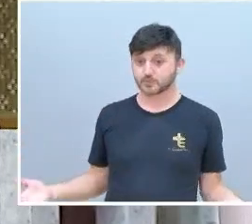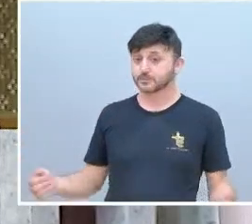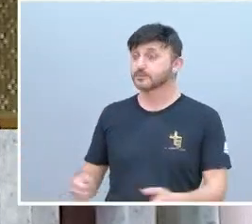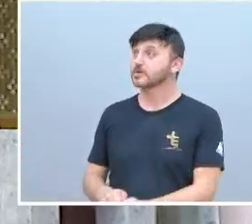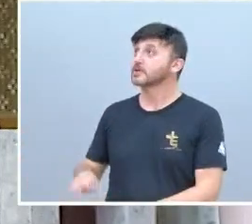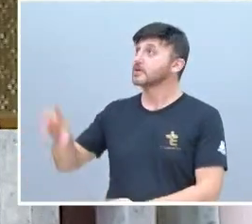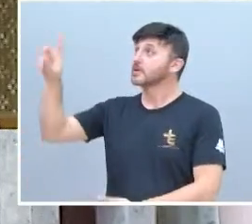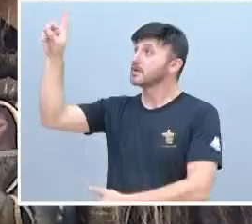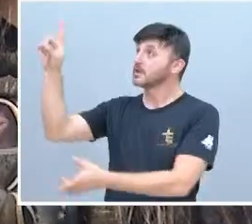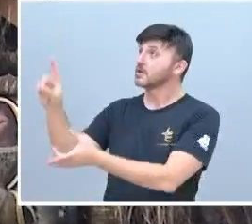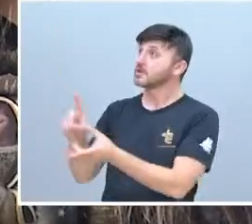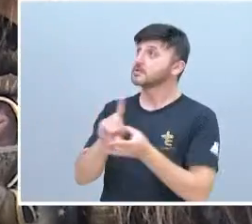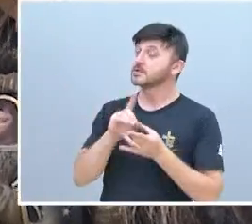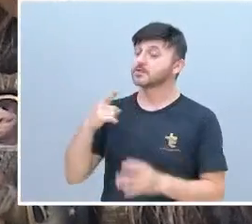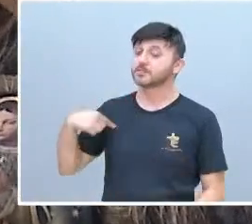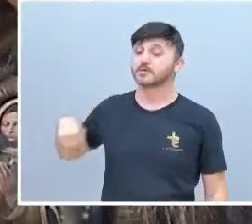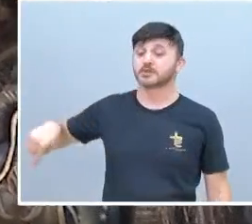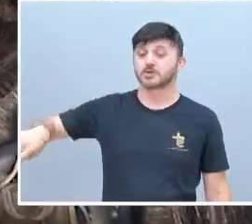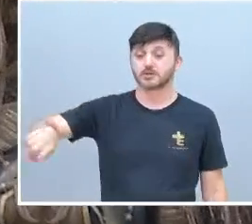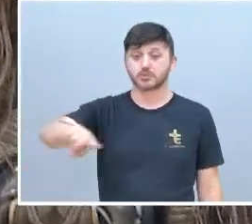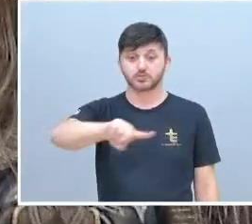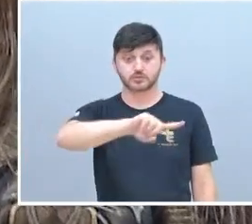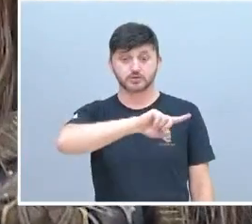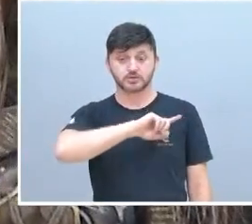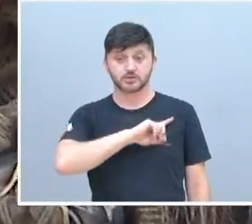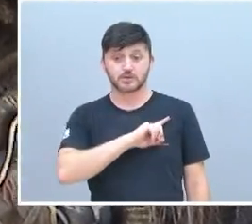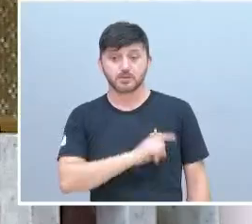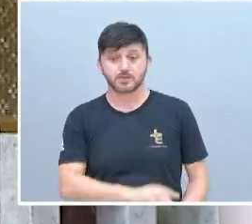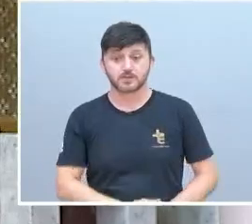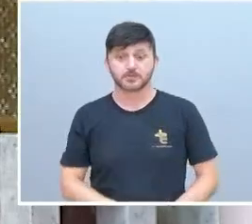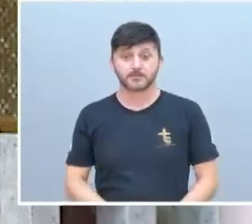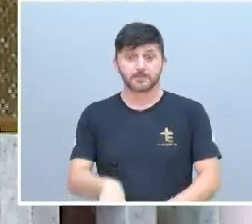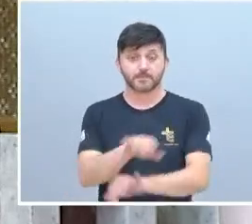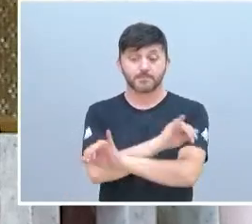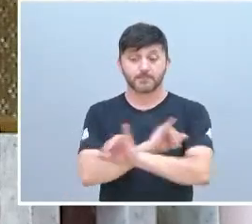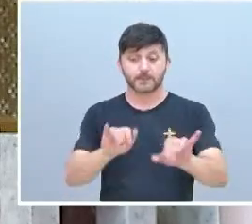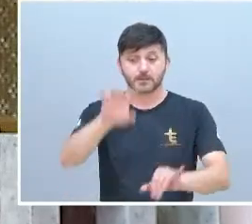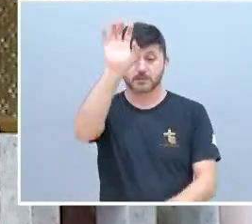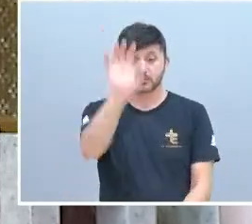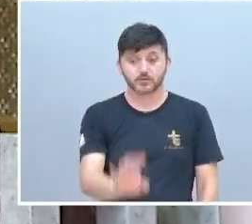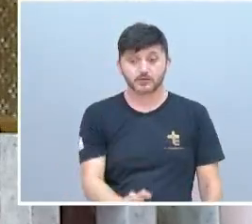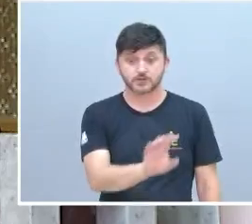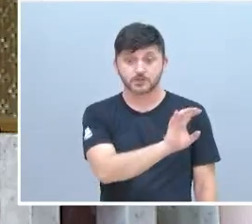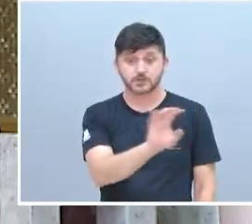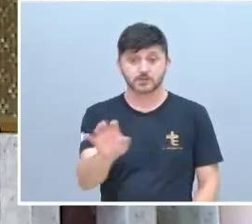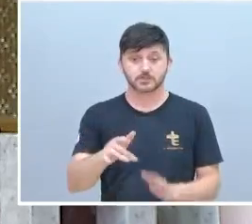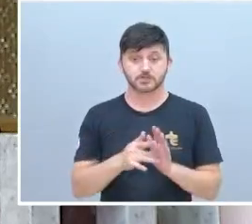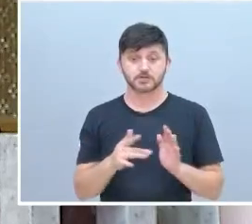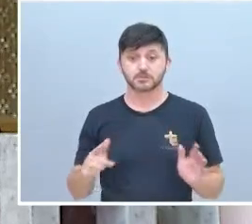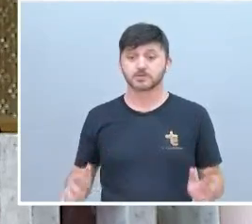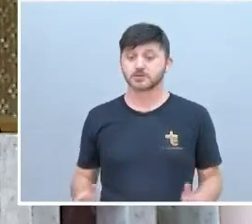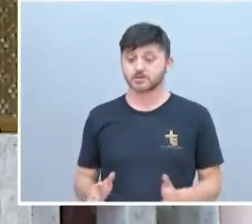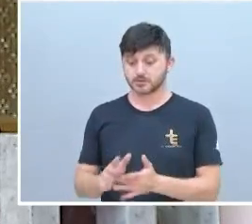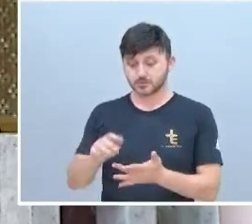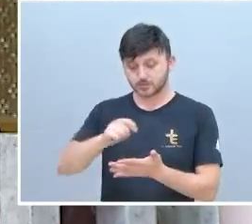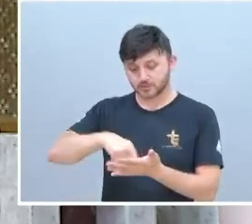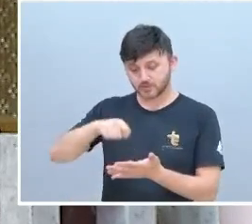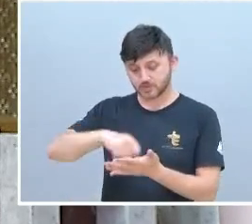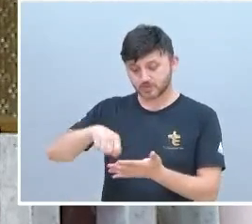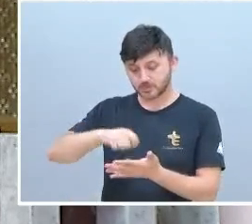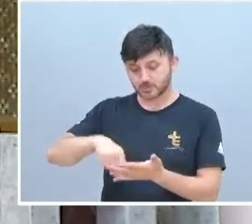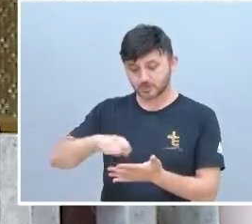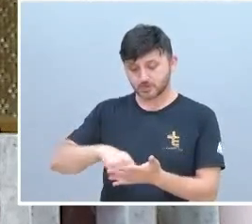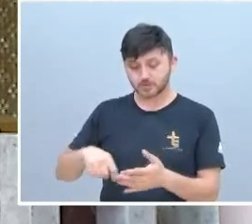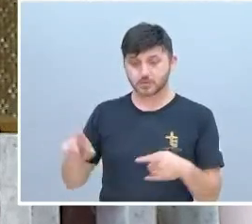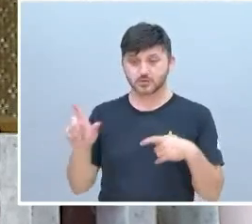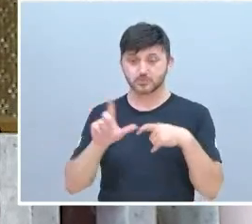convosco. Ele está no meio de nós. Proclamação do Evangelho de Jesus Cristo